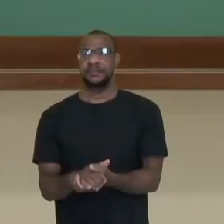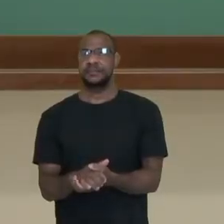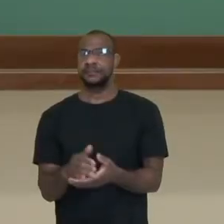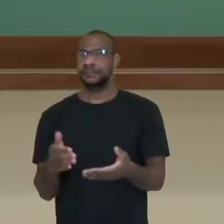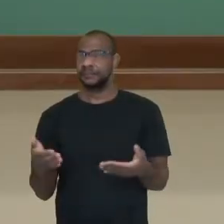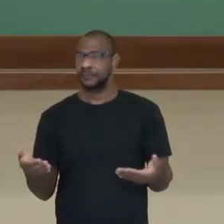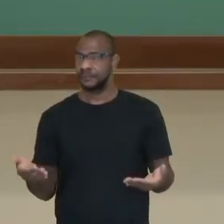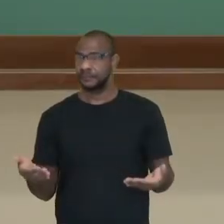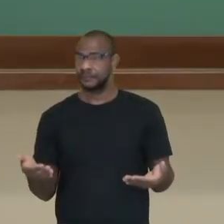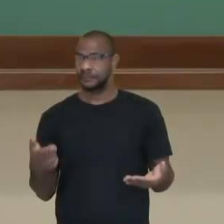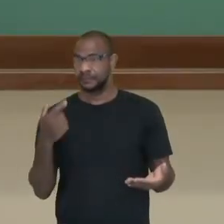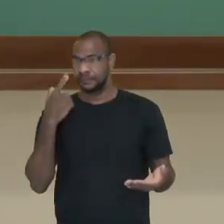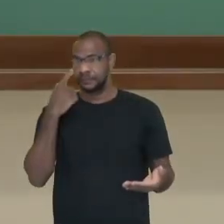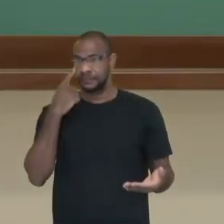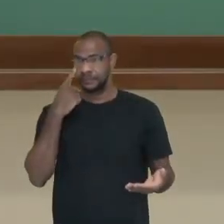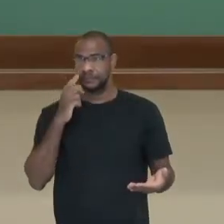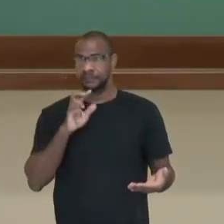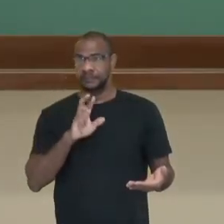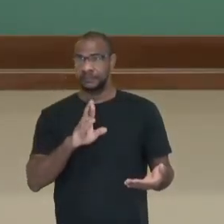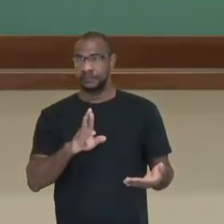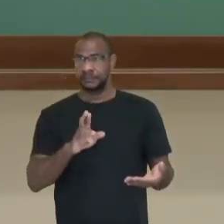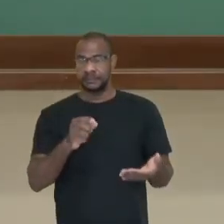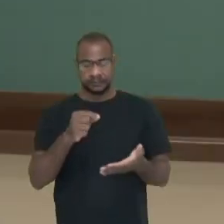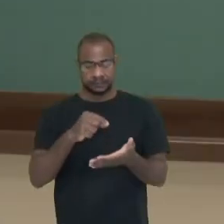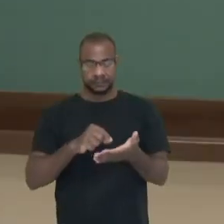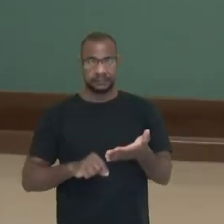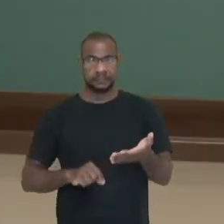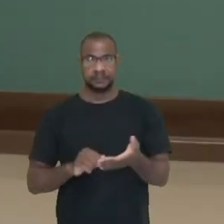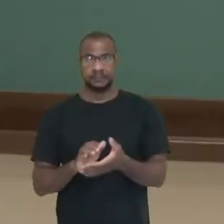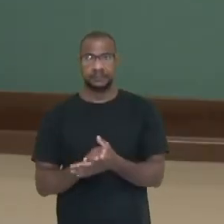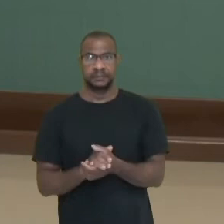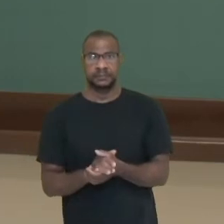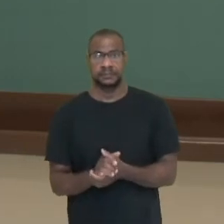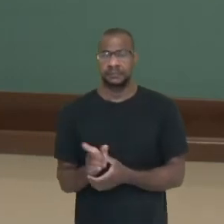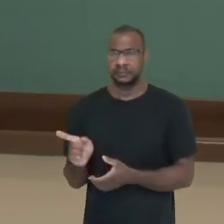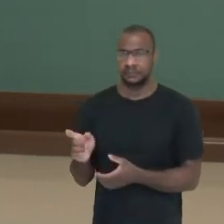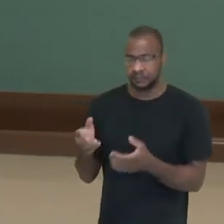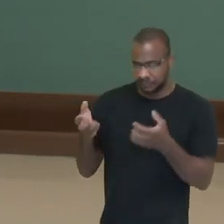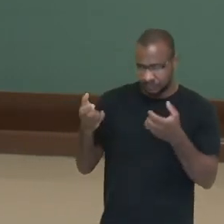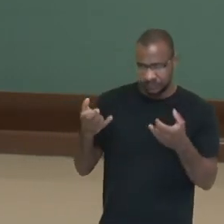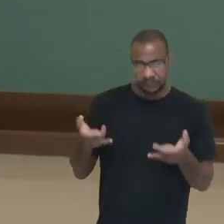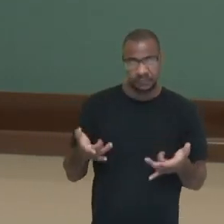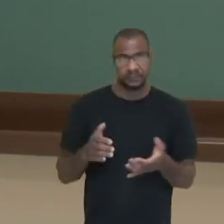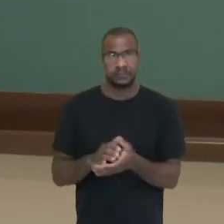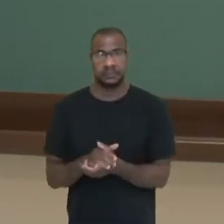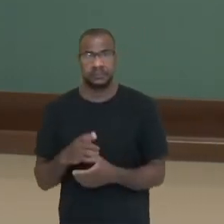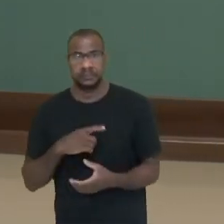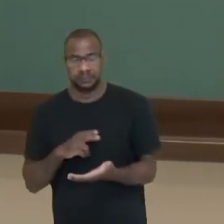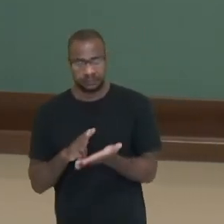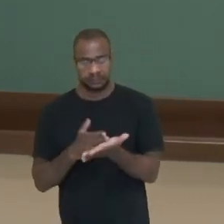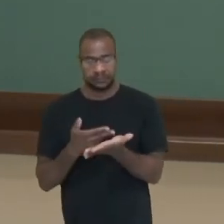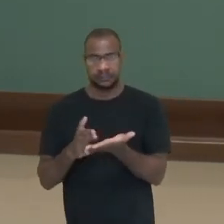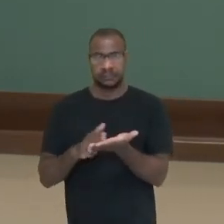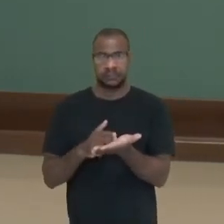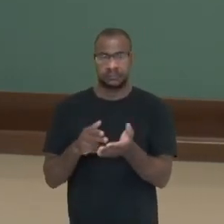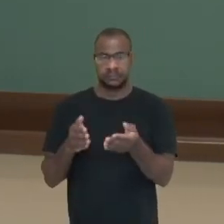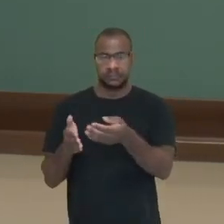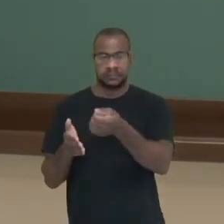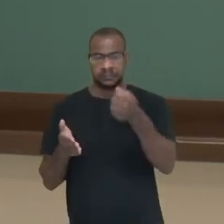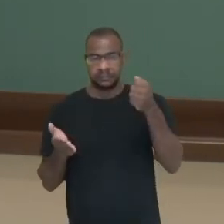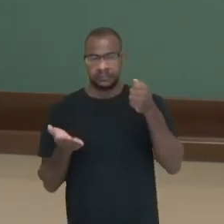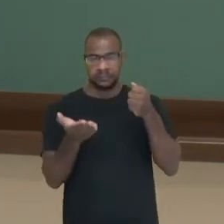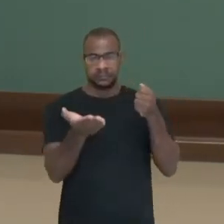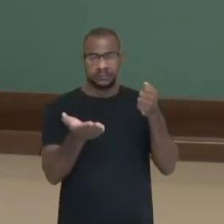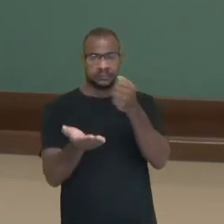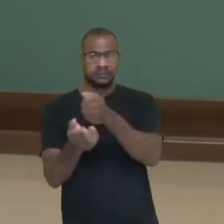Então, pessoal, vamos fazer a correção do exercício? Ele contou uma historinha e tem uma manteiga dentro de um forno e ele